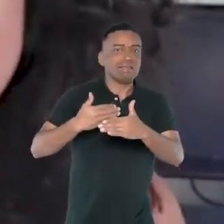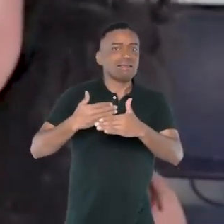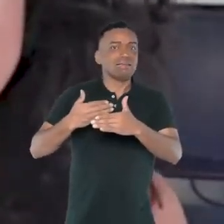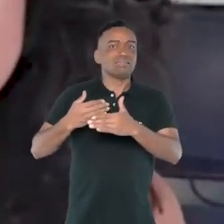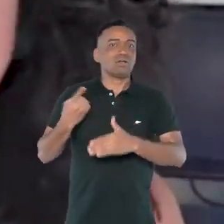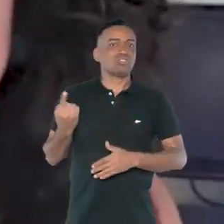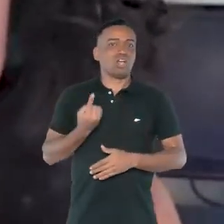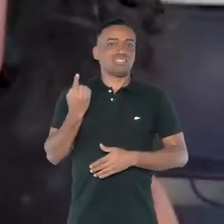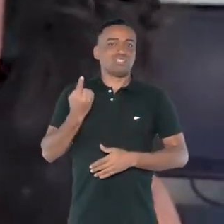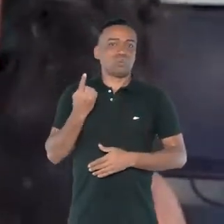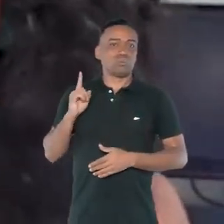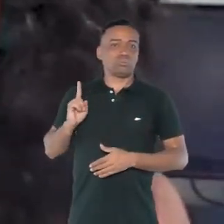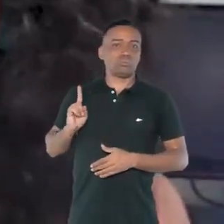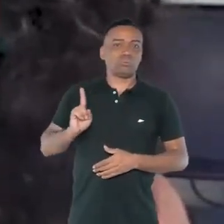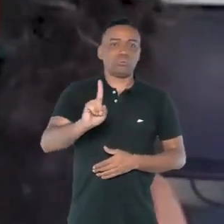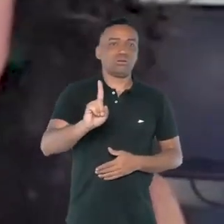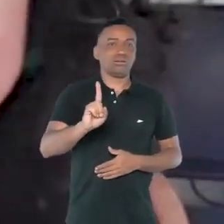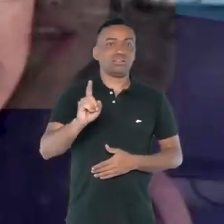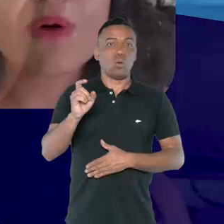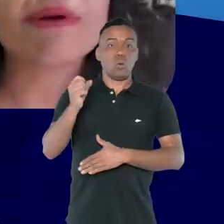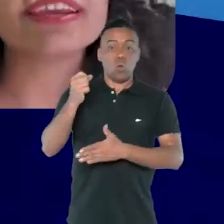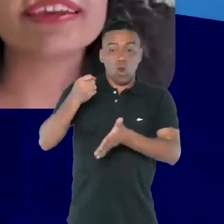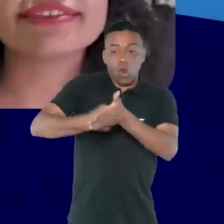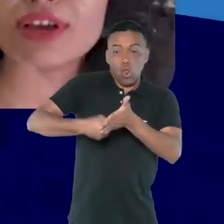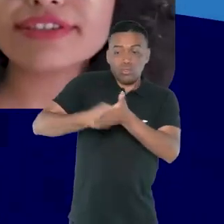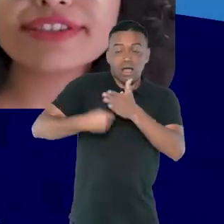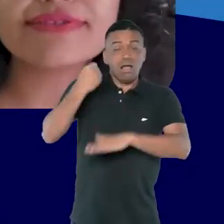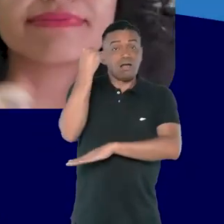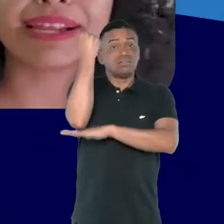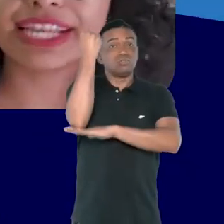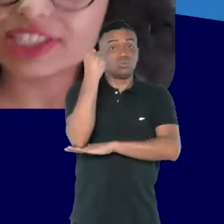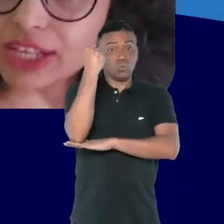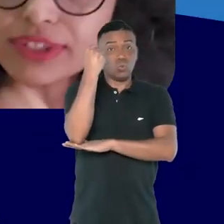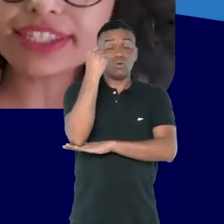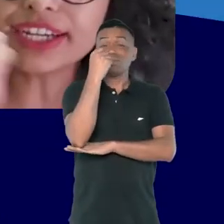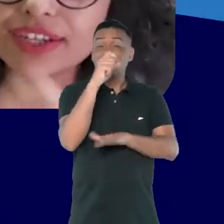desafio. Parece que a gente está indo sem companhia,